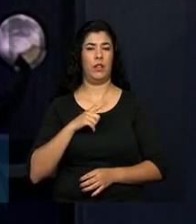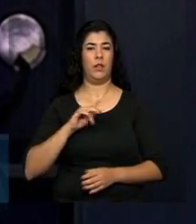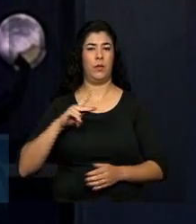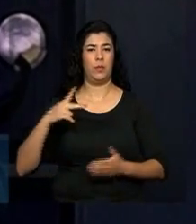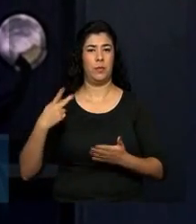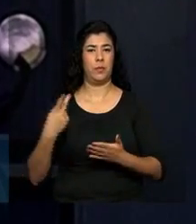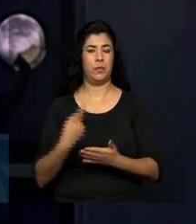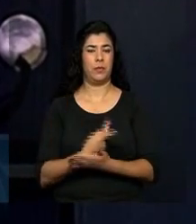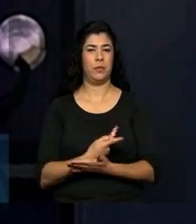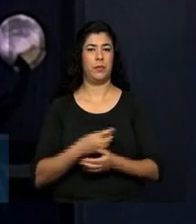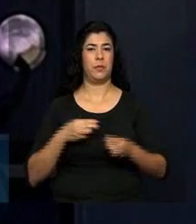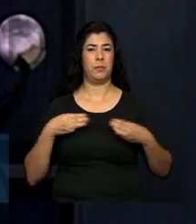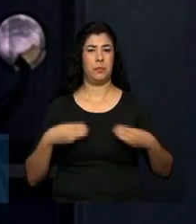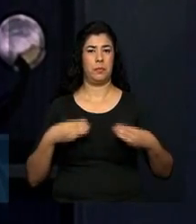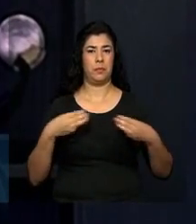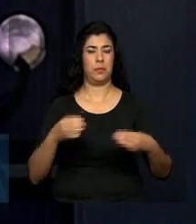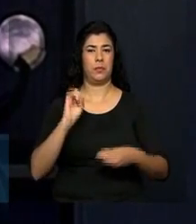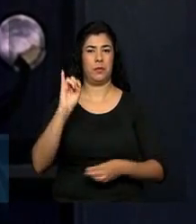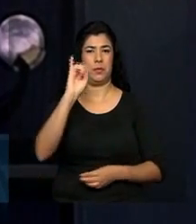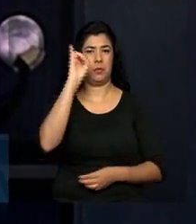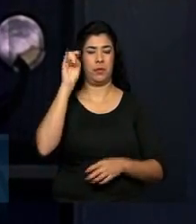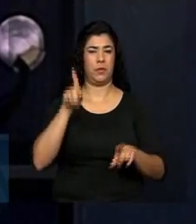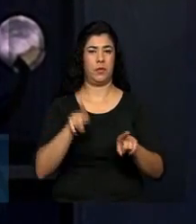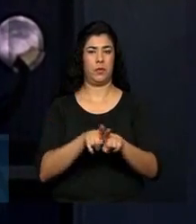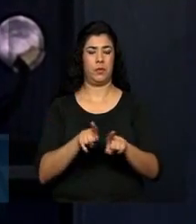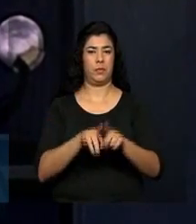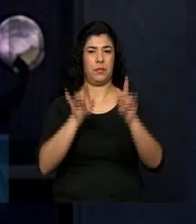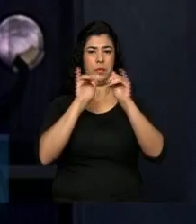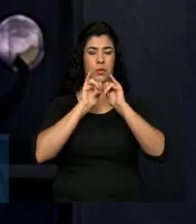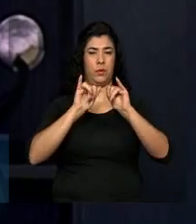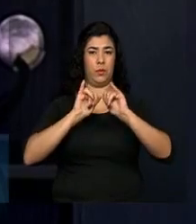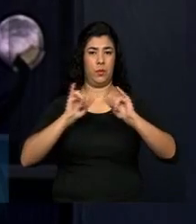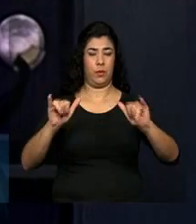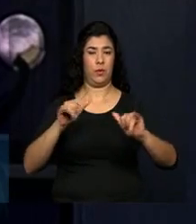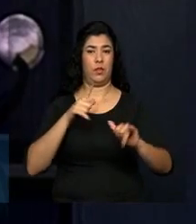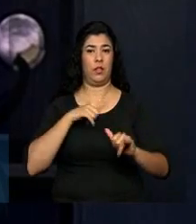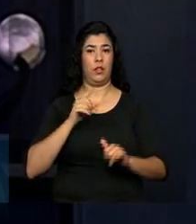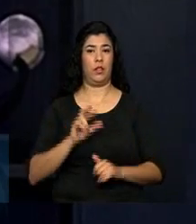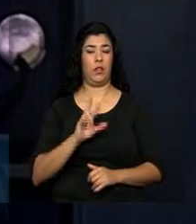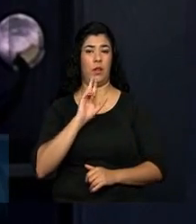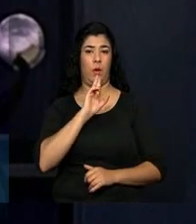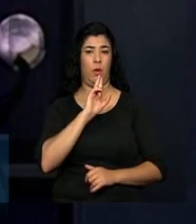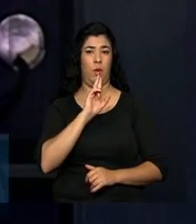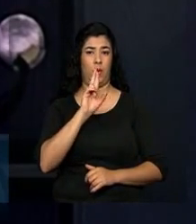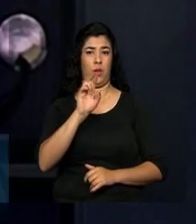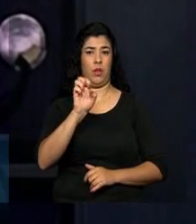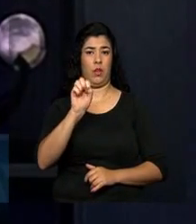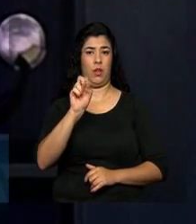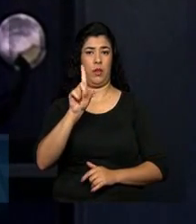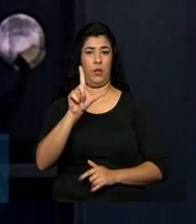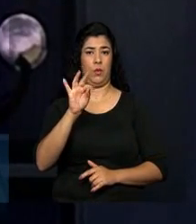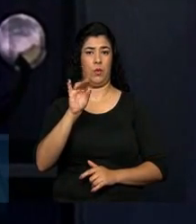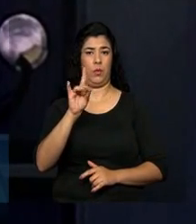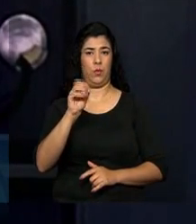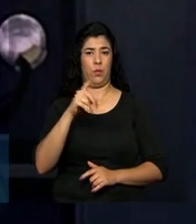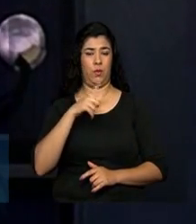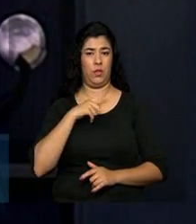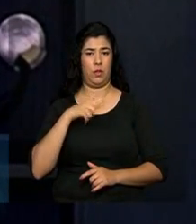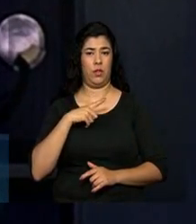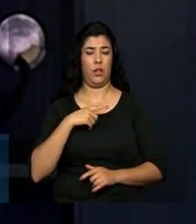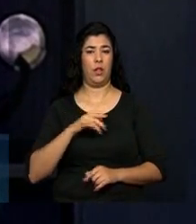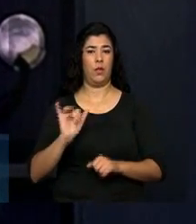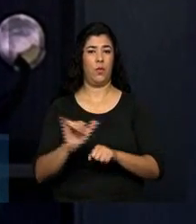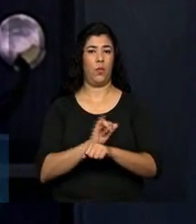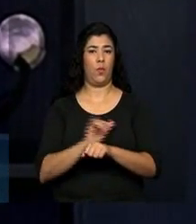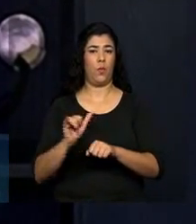pro Ministério importante de uma divulgação de resultado de uma grande estruturação de parcerias